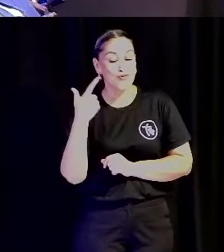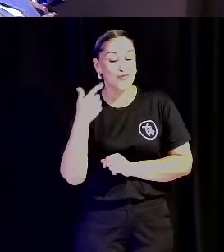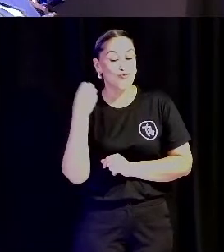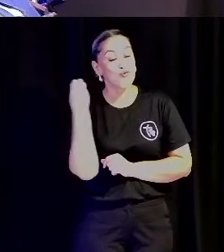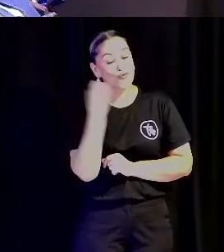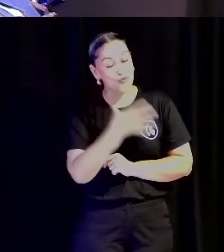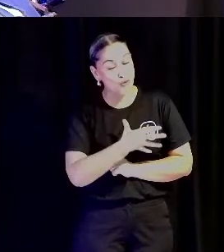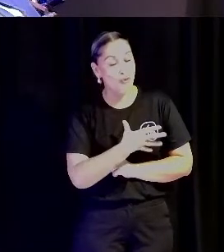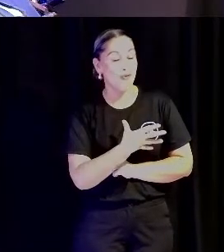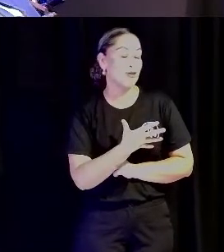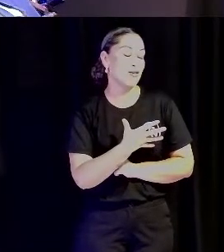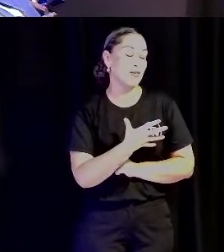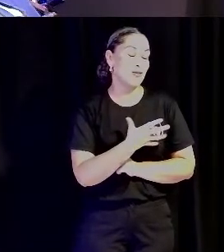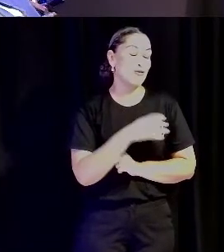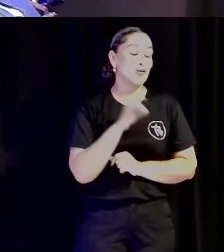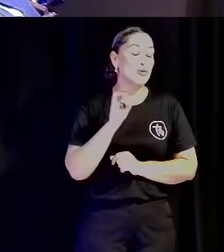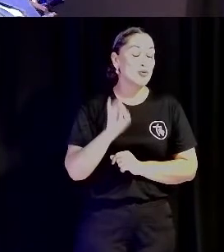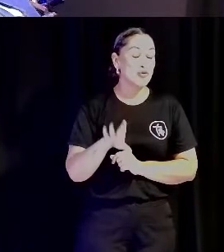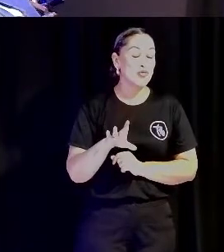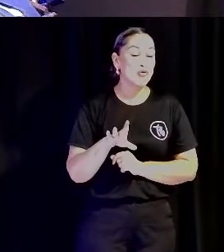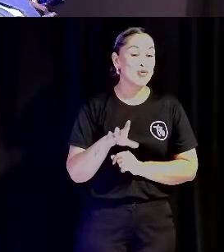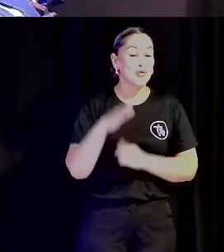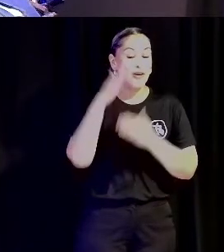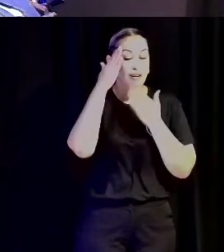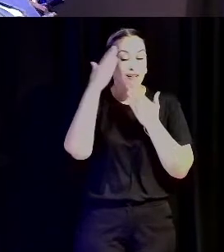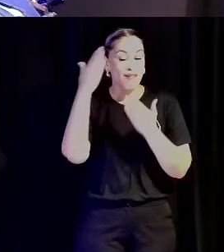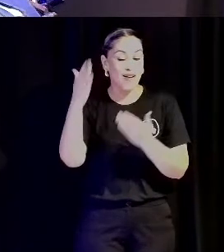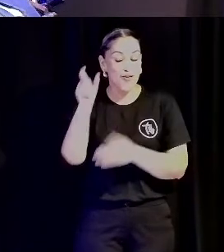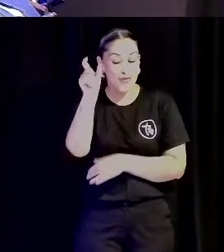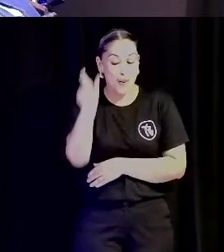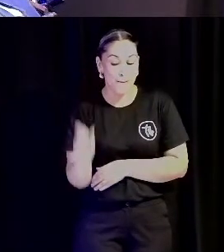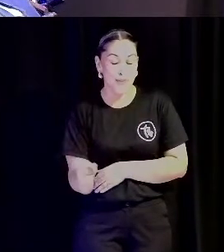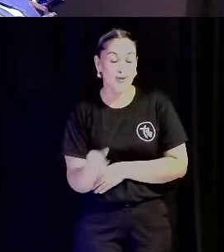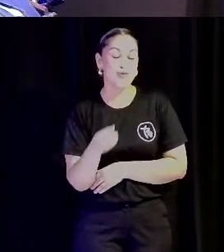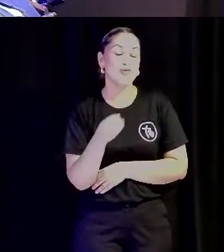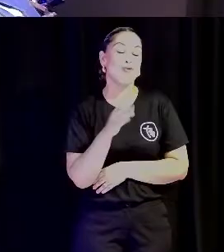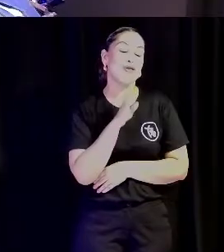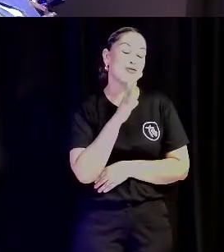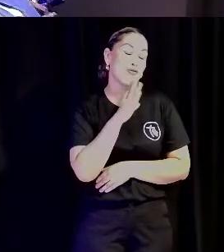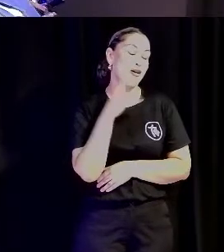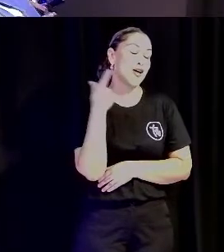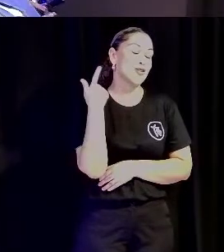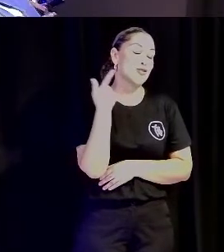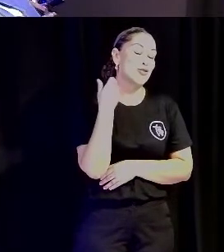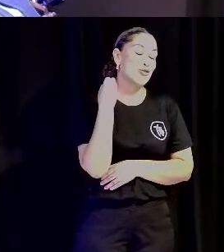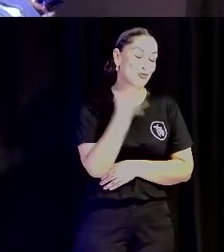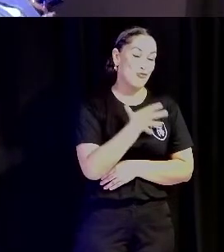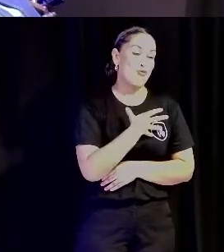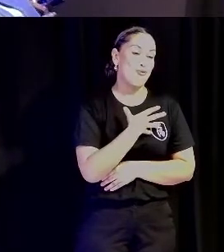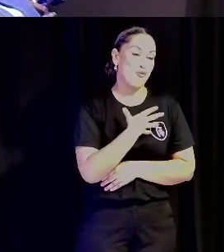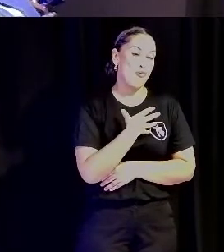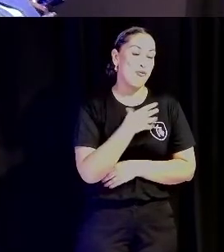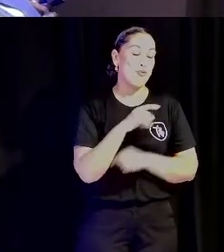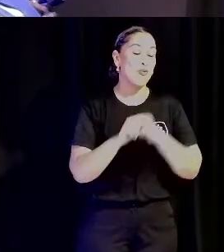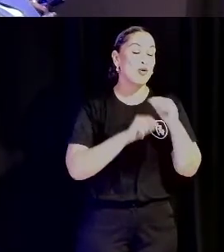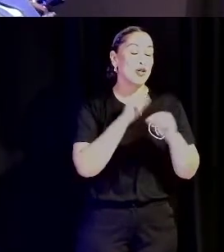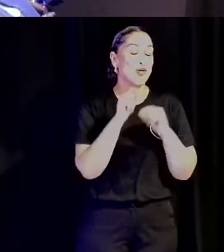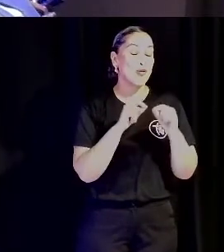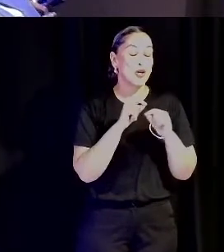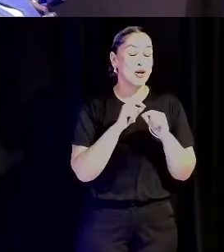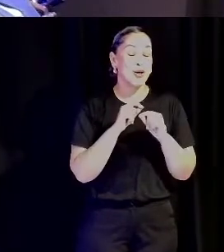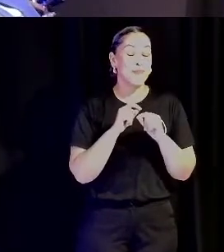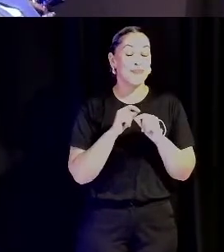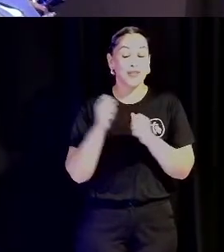Só é grato quem reconhece. Quem reconhece que aquilo que recebeu,